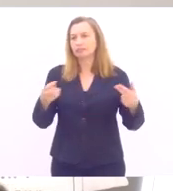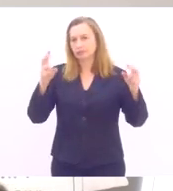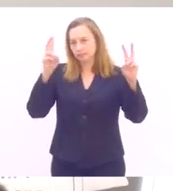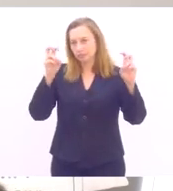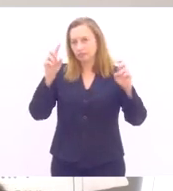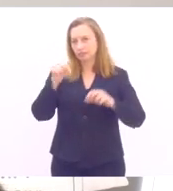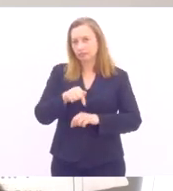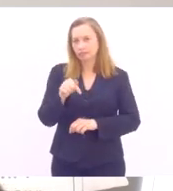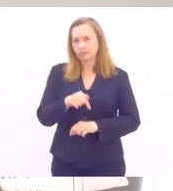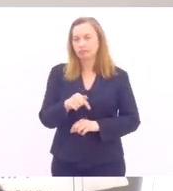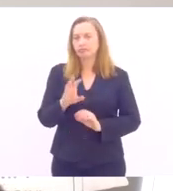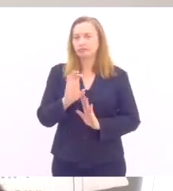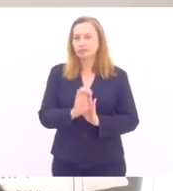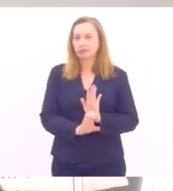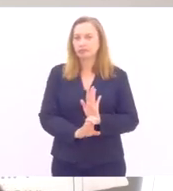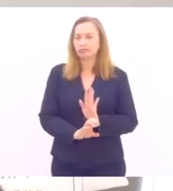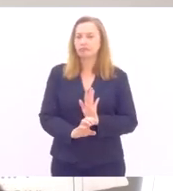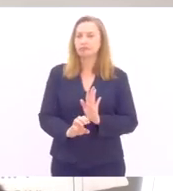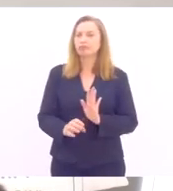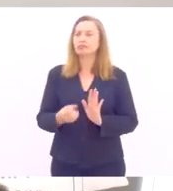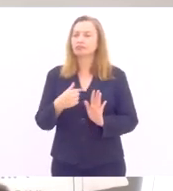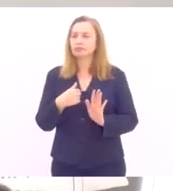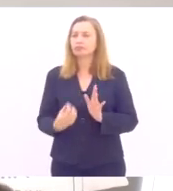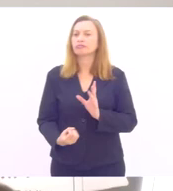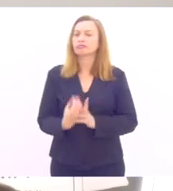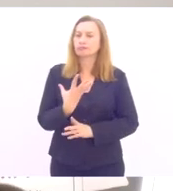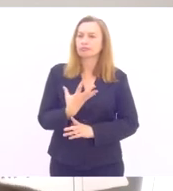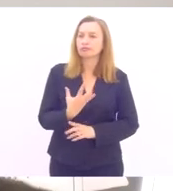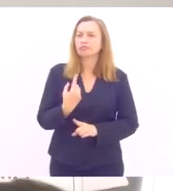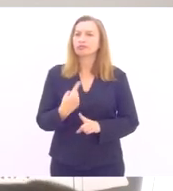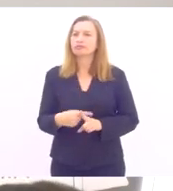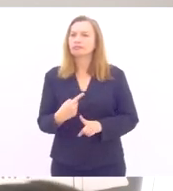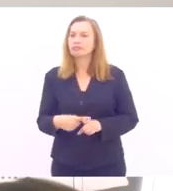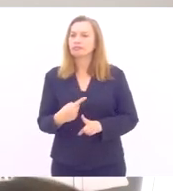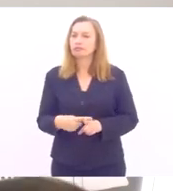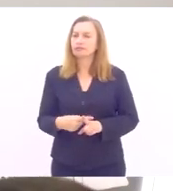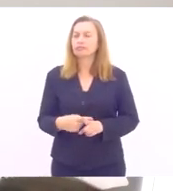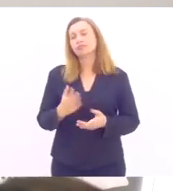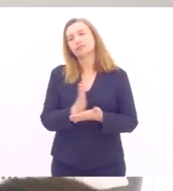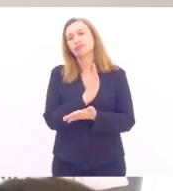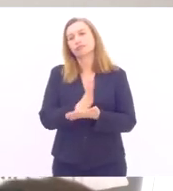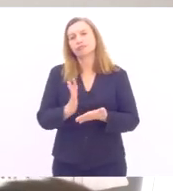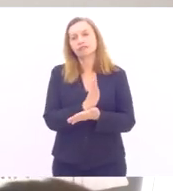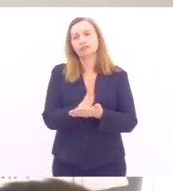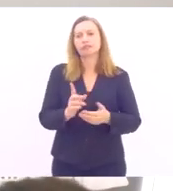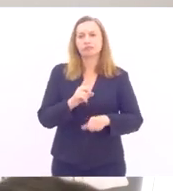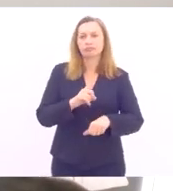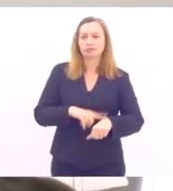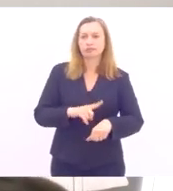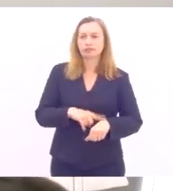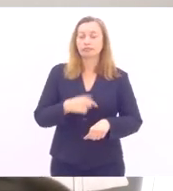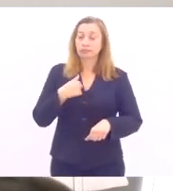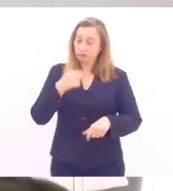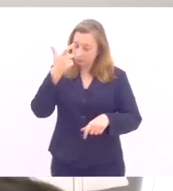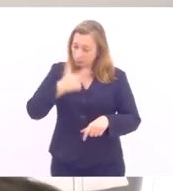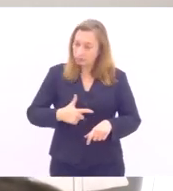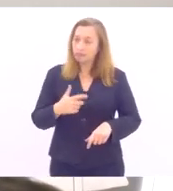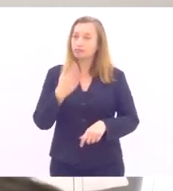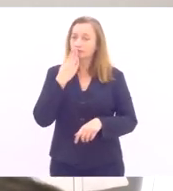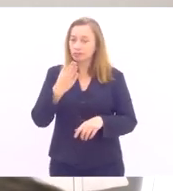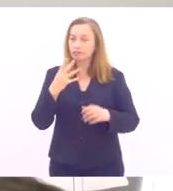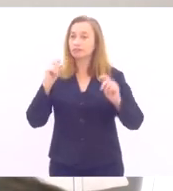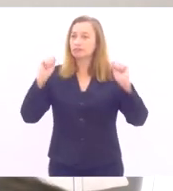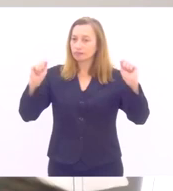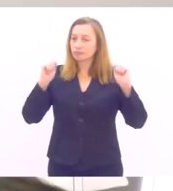A maioria das emendas até foi da minha autoria, porque eu em alguns momentos aqui eu vou me portar como torcedor que sou também,